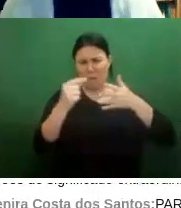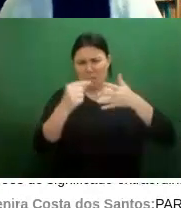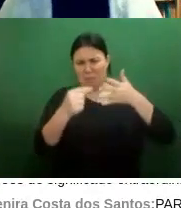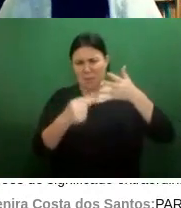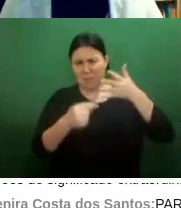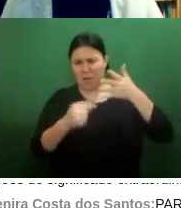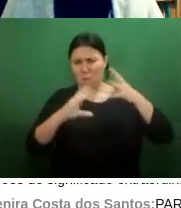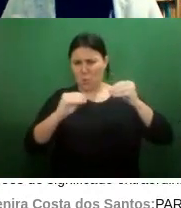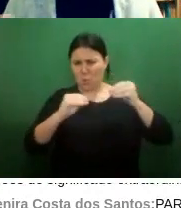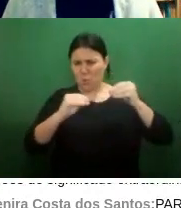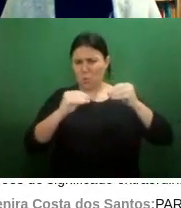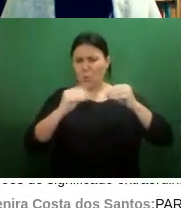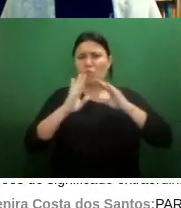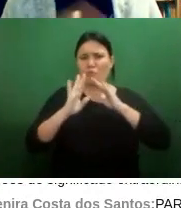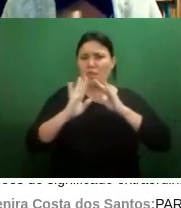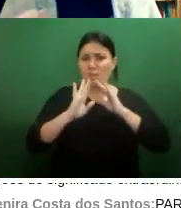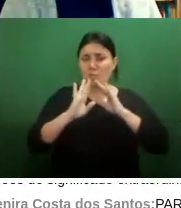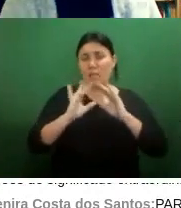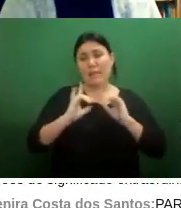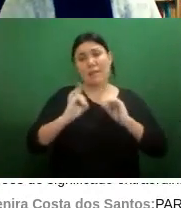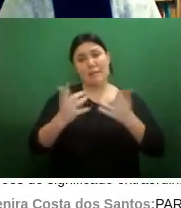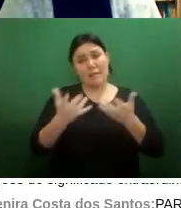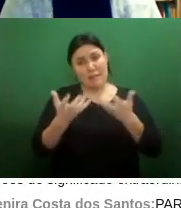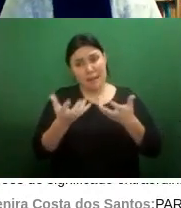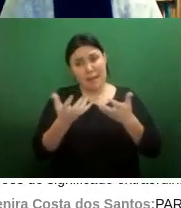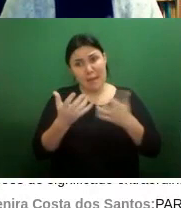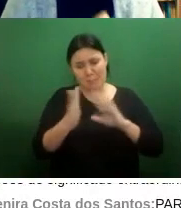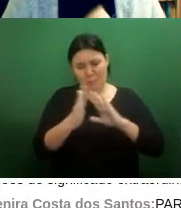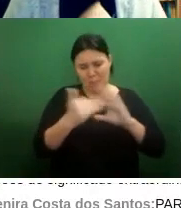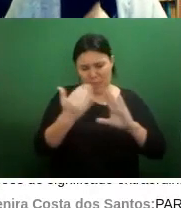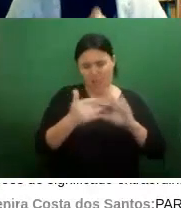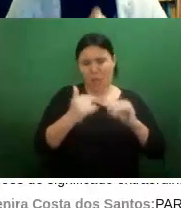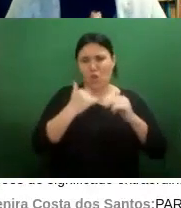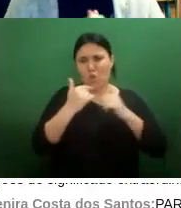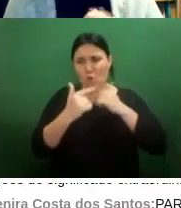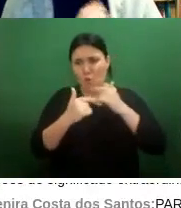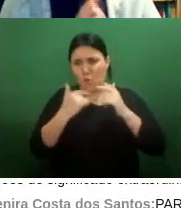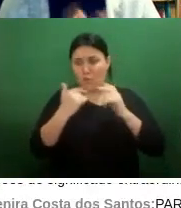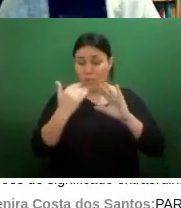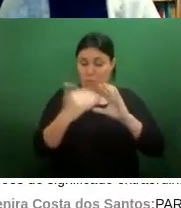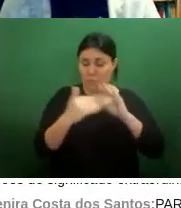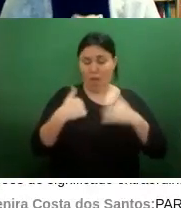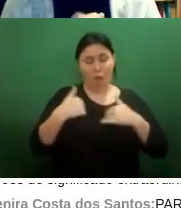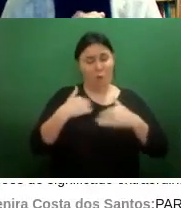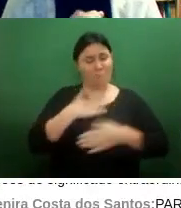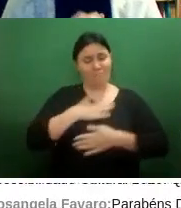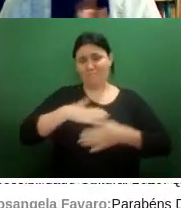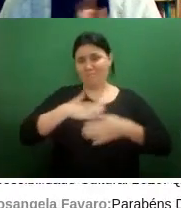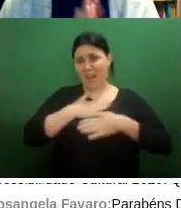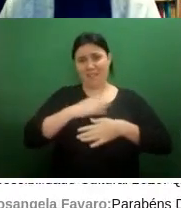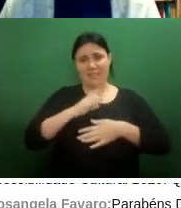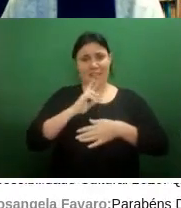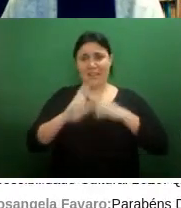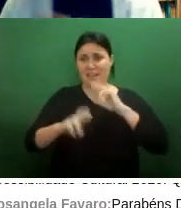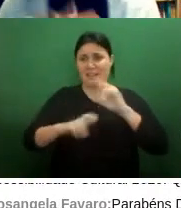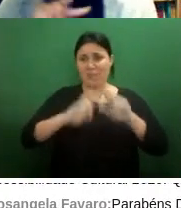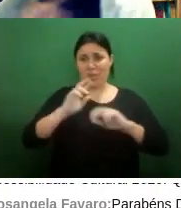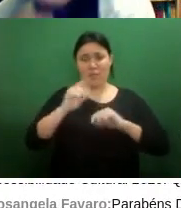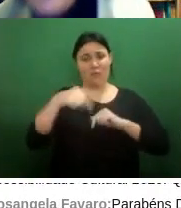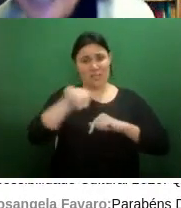Facebook, porque aí quem quiser me mandar as dúvidas por e-mail vai ser um prazer, viu? Muito